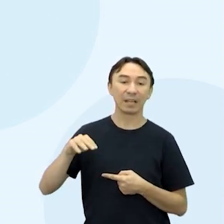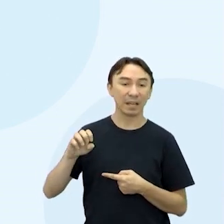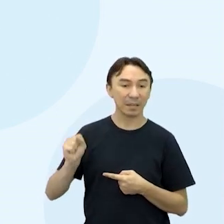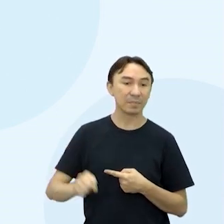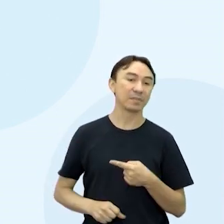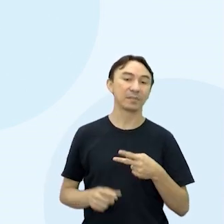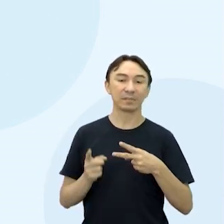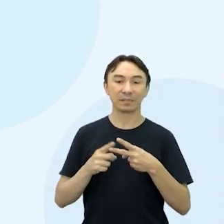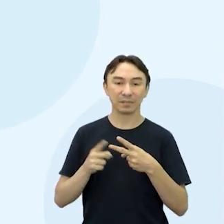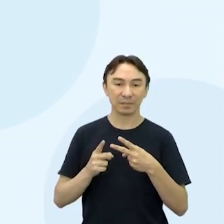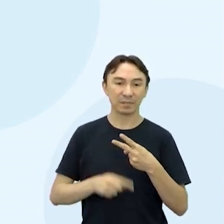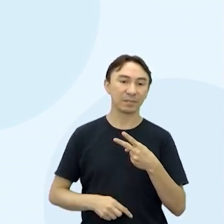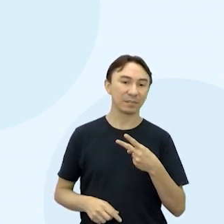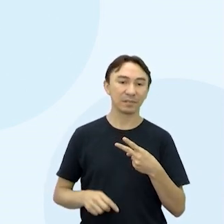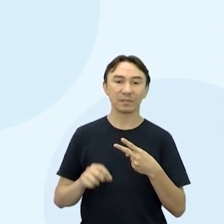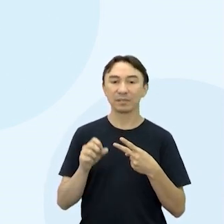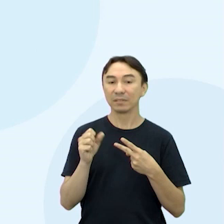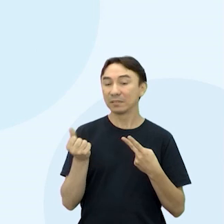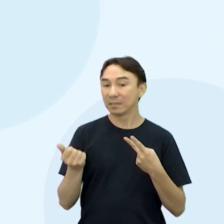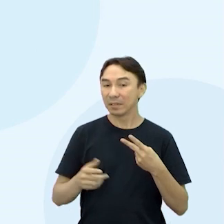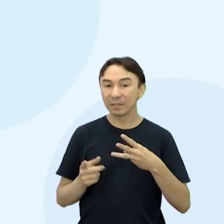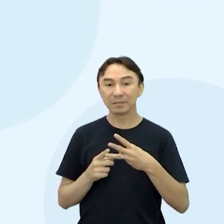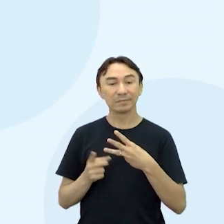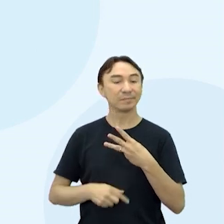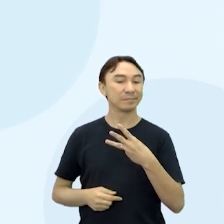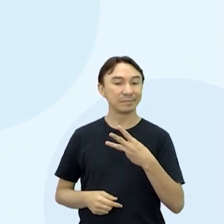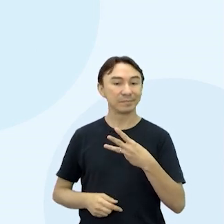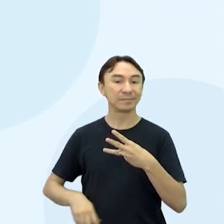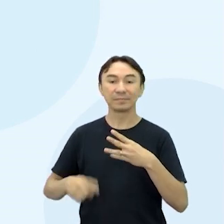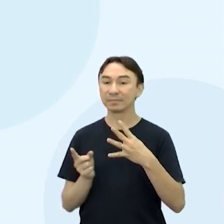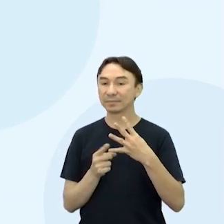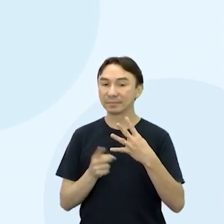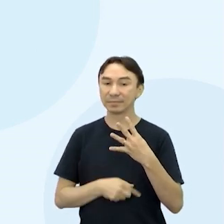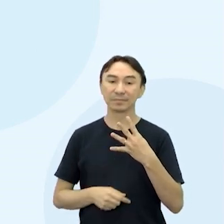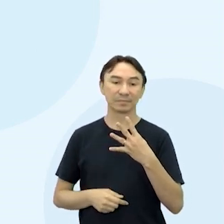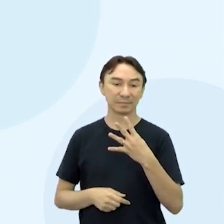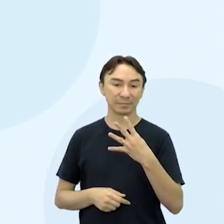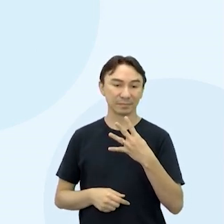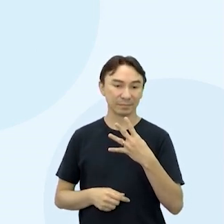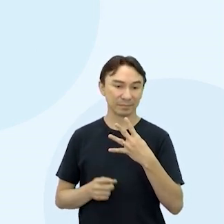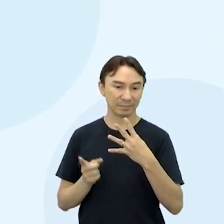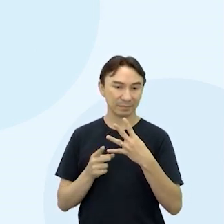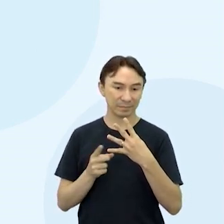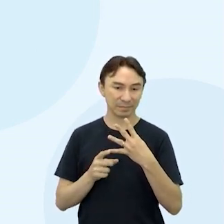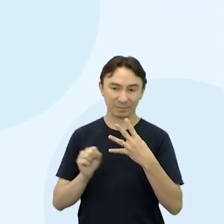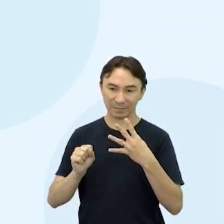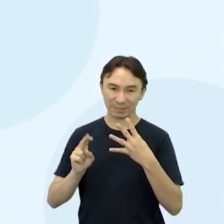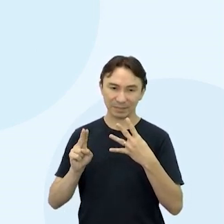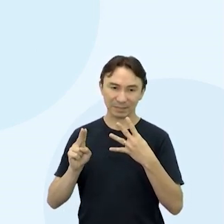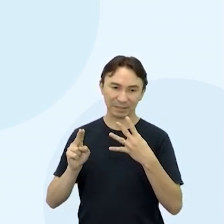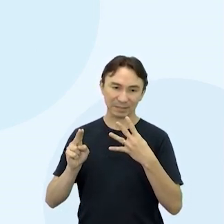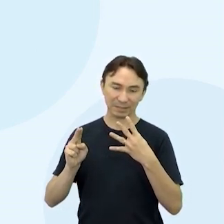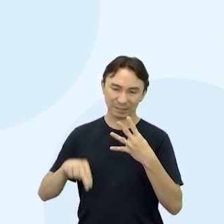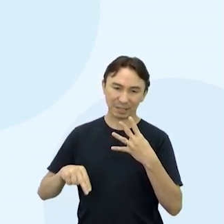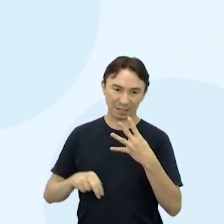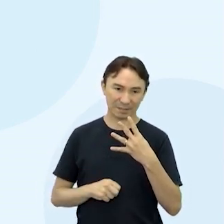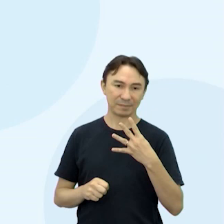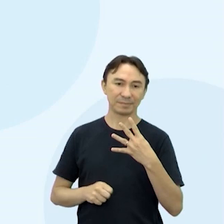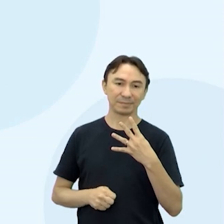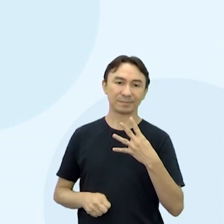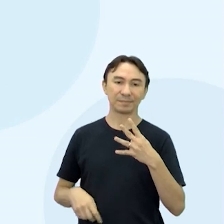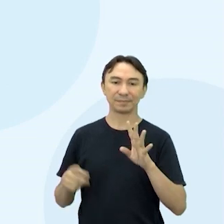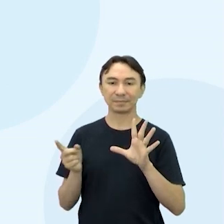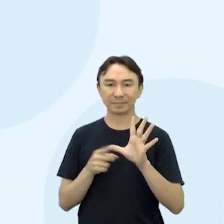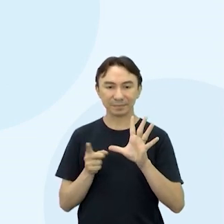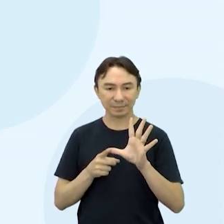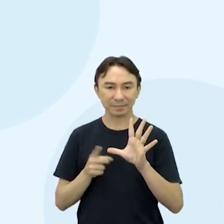Standard, The Guardian, The Mail on Sunday, The Sun é um tabloide. Depois a gente fala sobre o que é um tabloide, tá? O